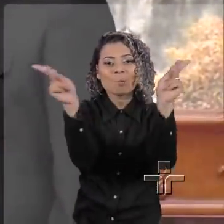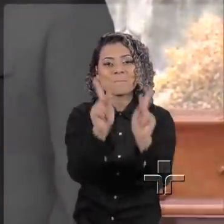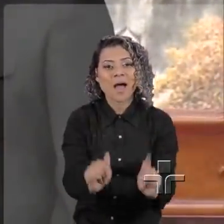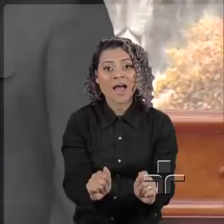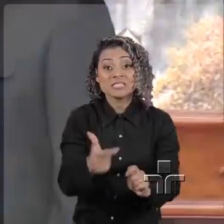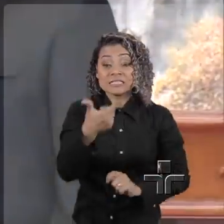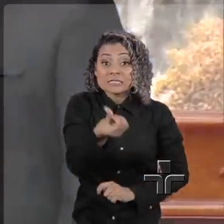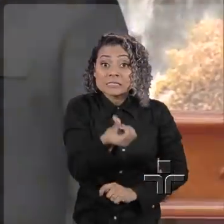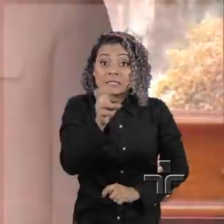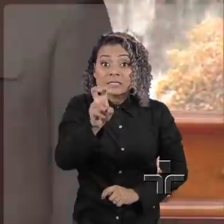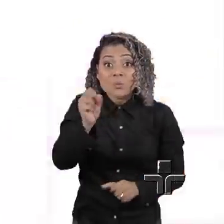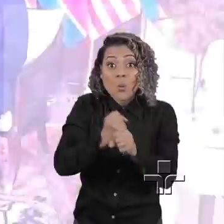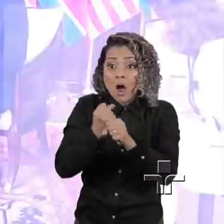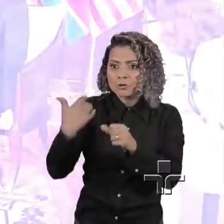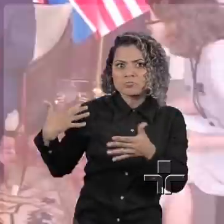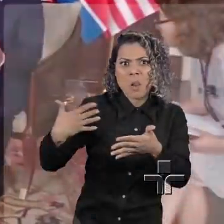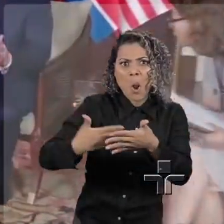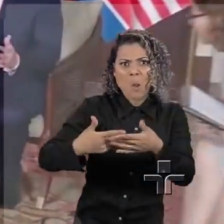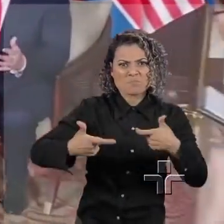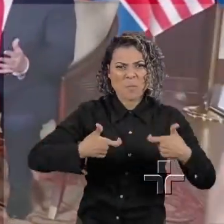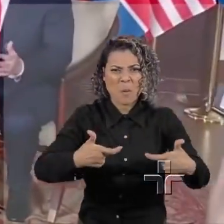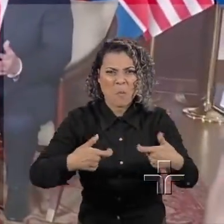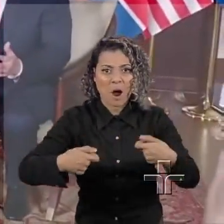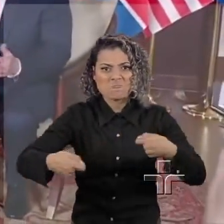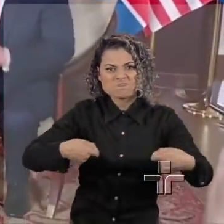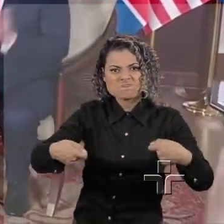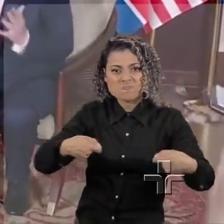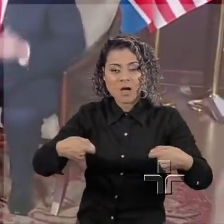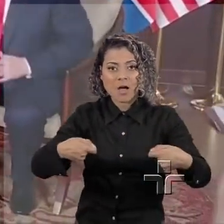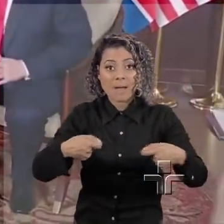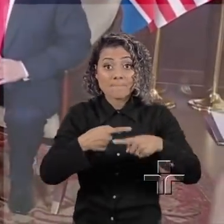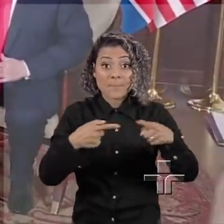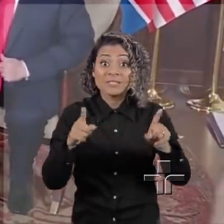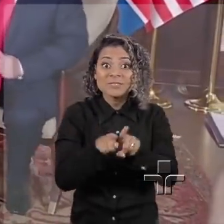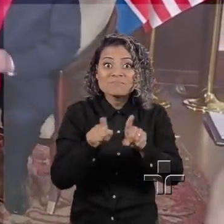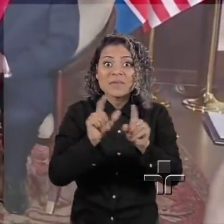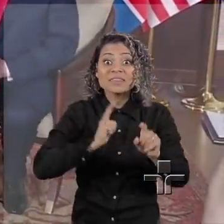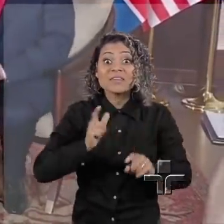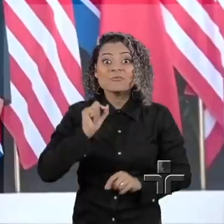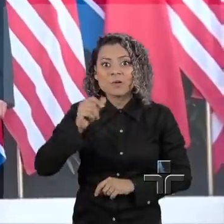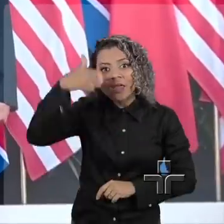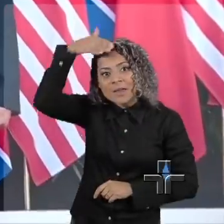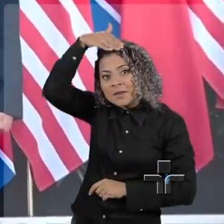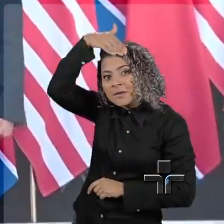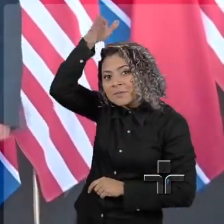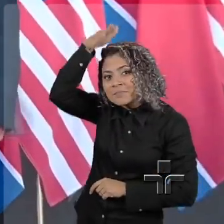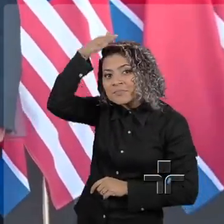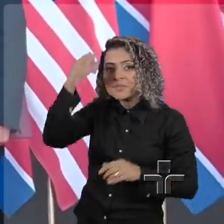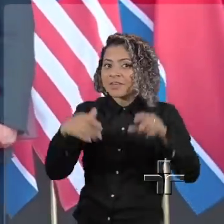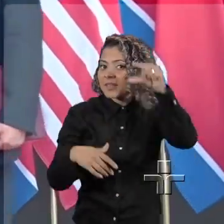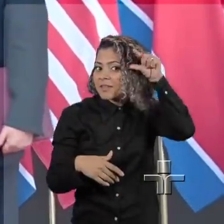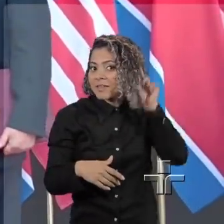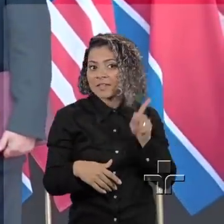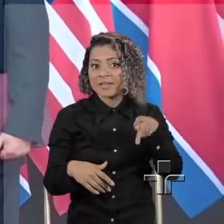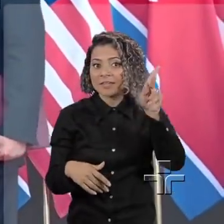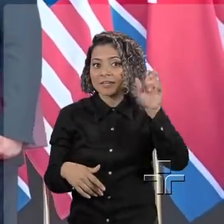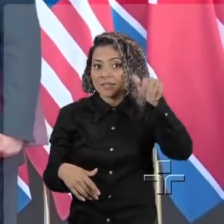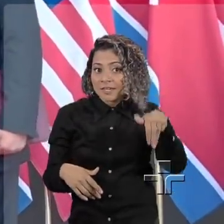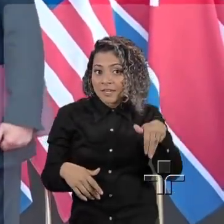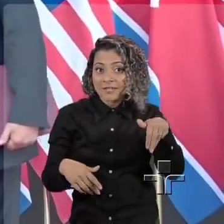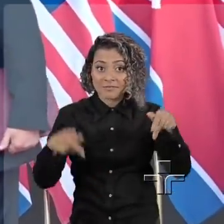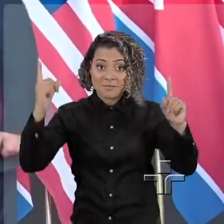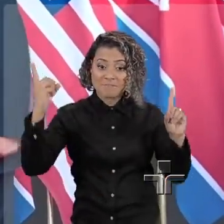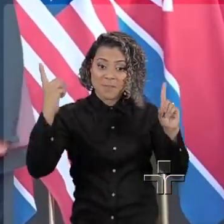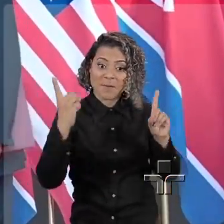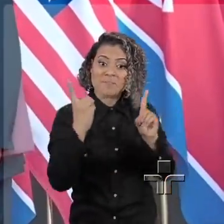de 65 anos. Um cumprimento também marcou o encontro histórico do ditador norte-coreano Kim Jong-un com o presidente dos